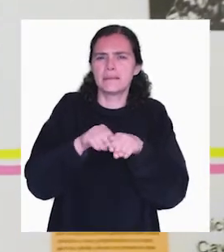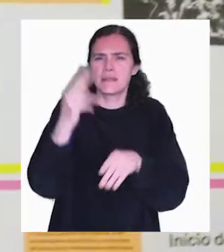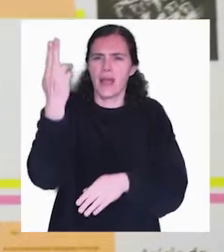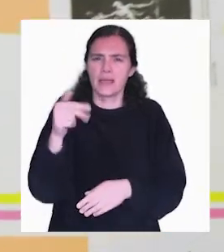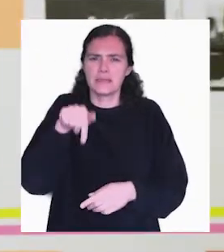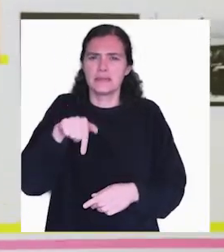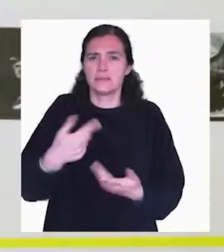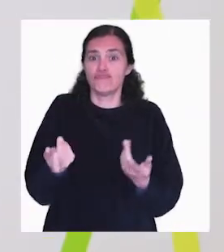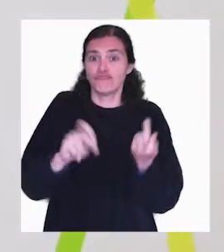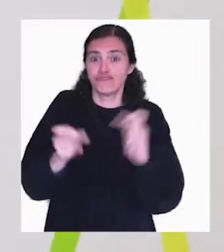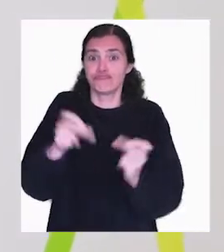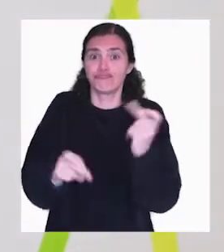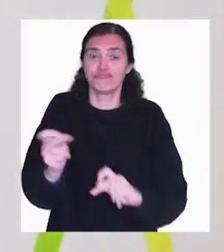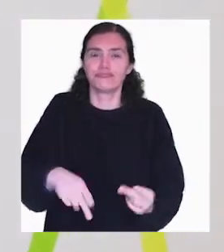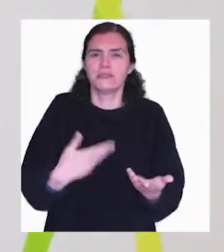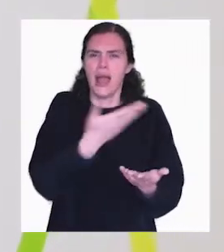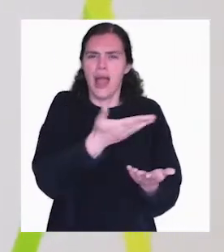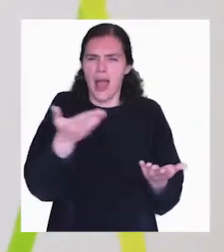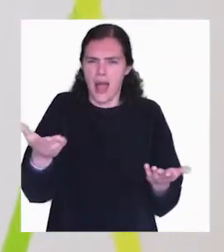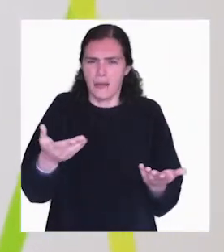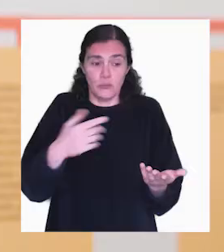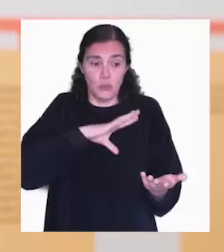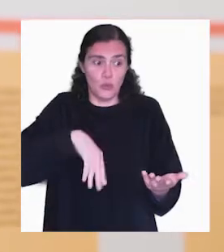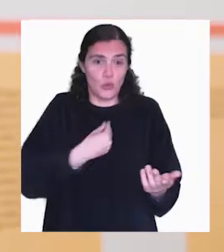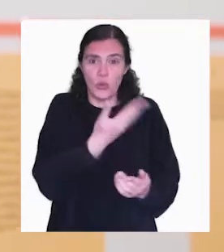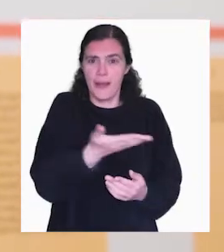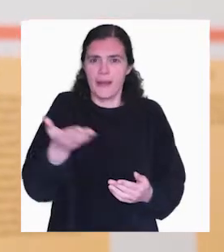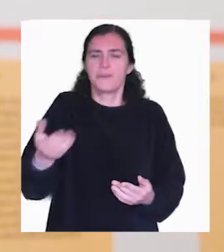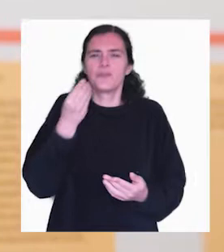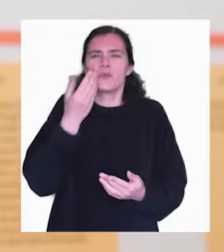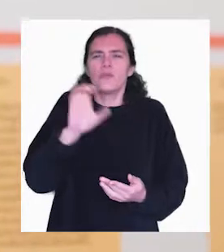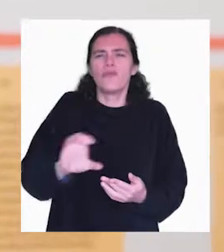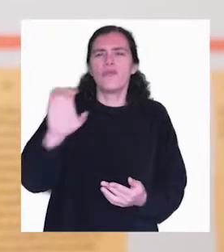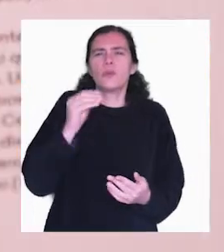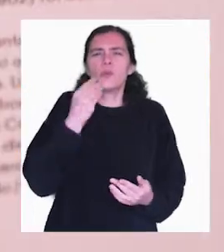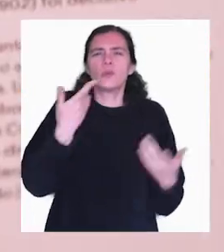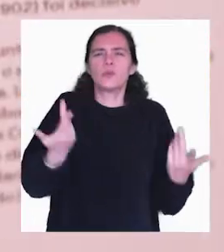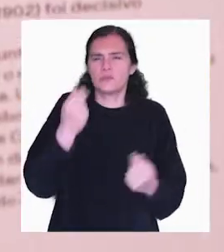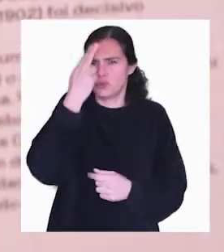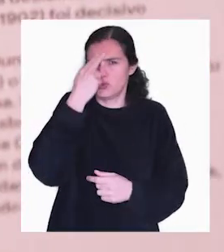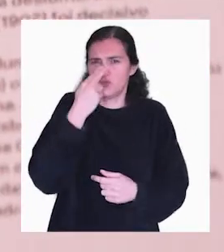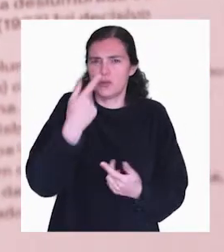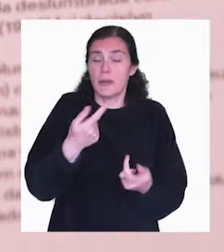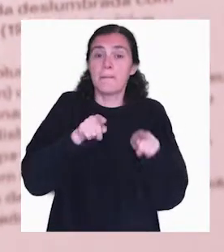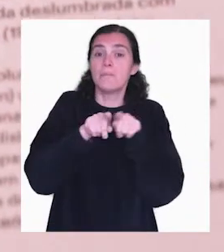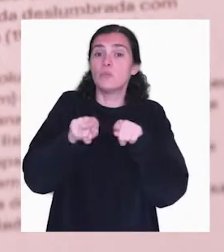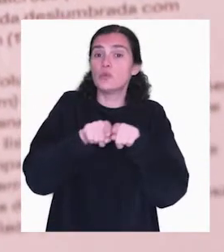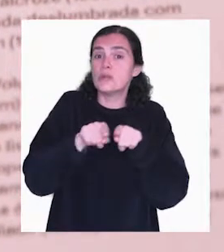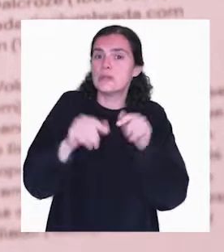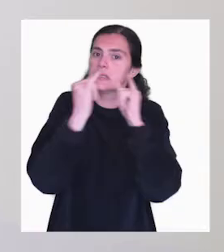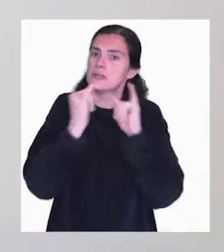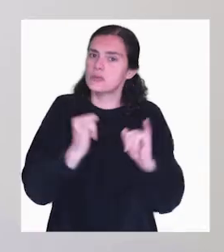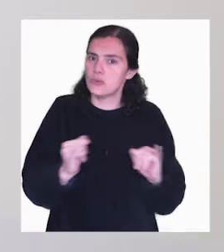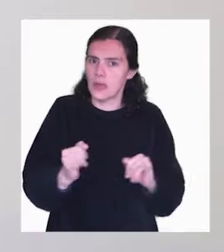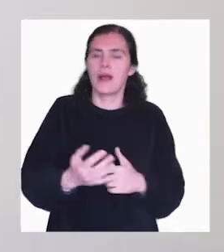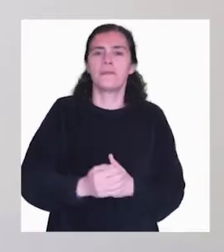artísticas aparecem e existem no mundo, a forma como a história política e